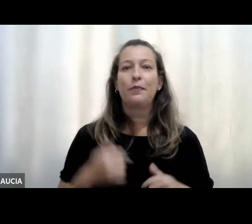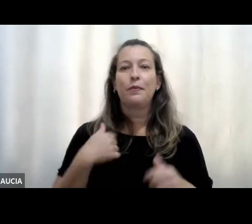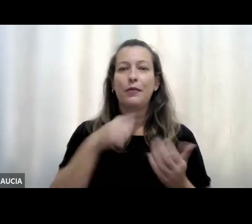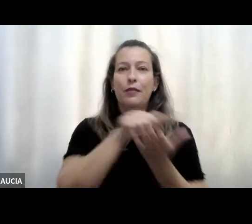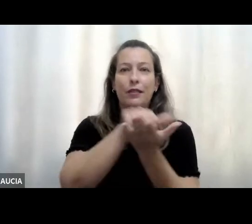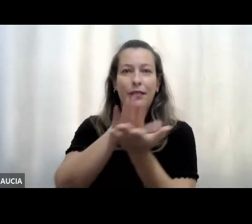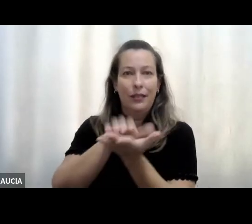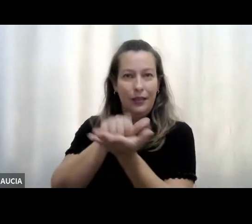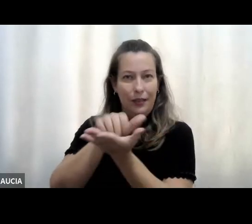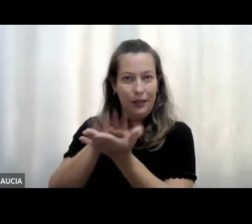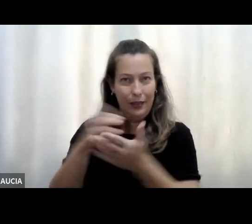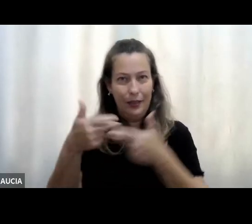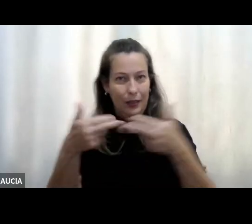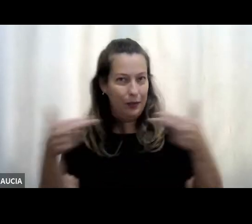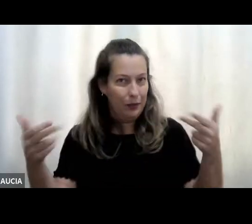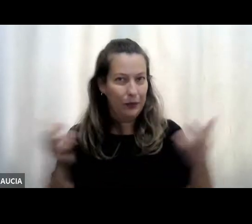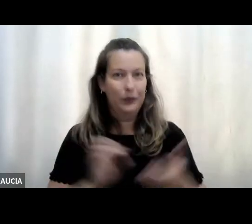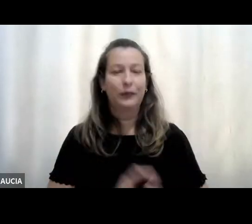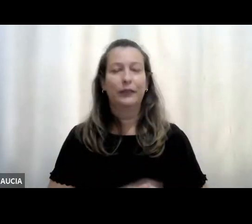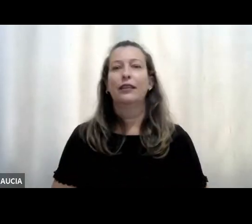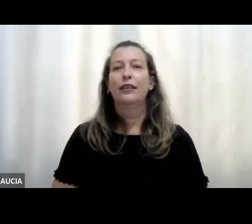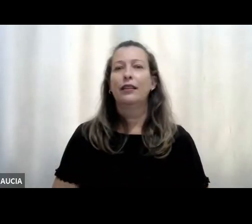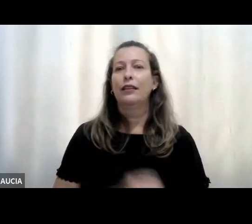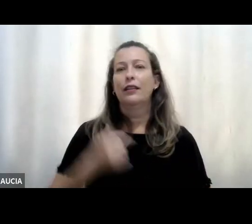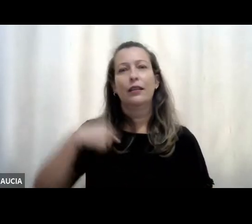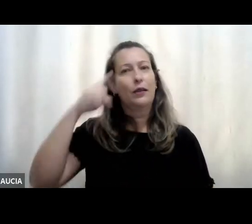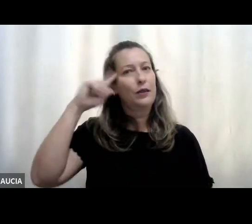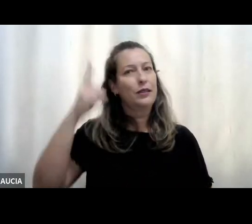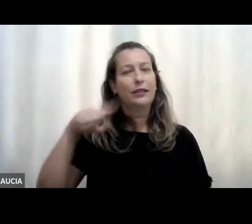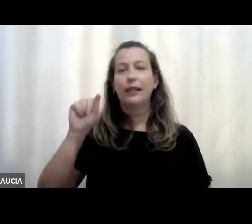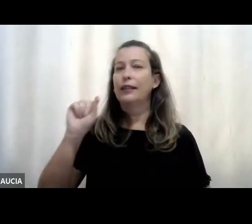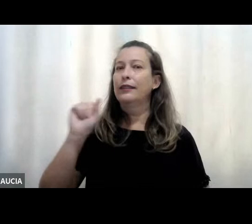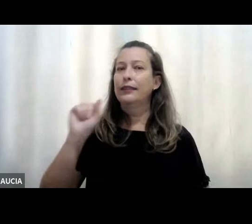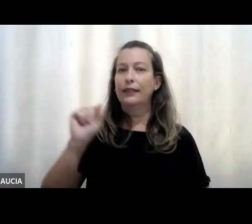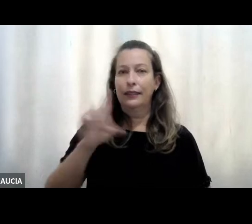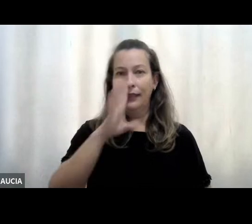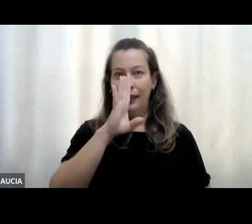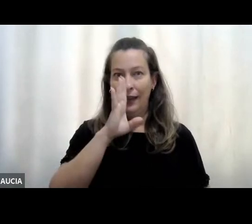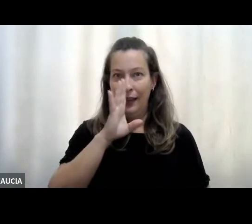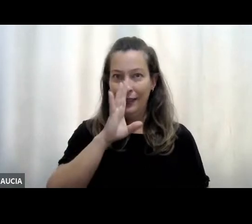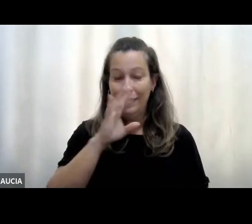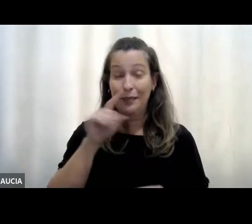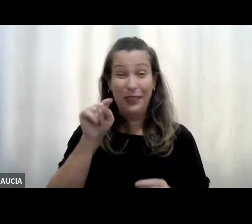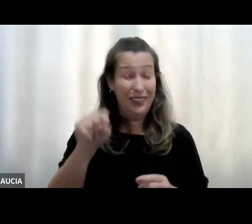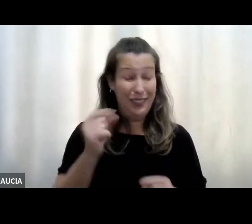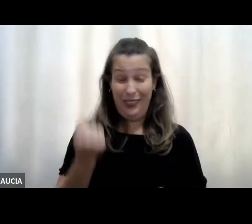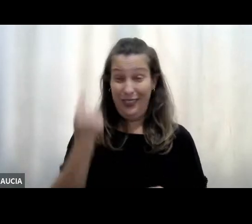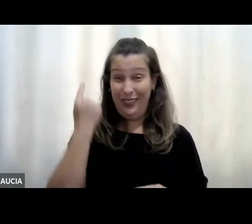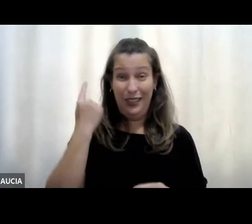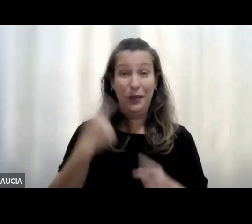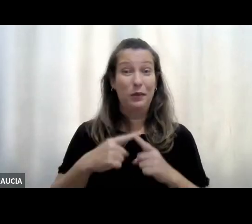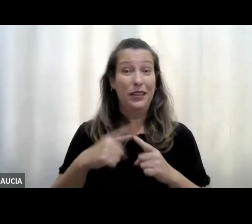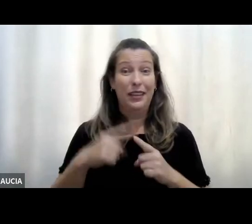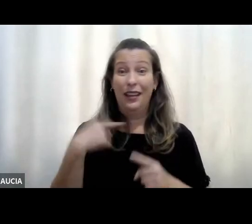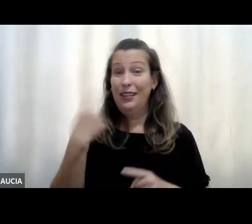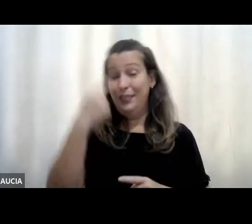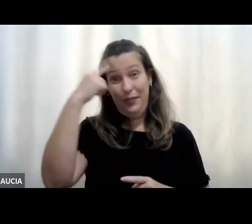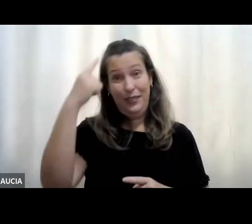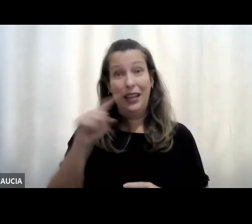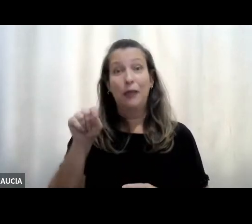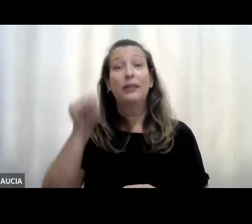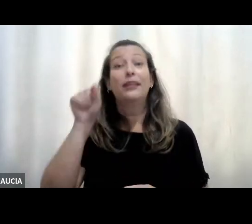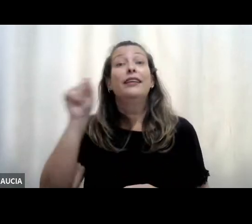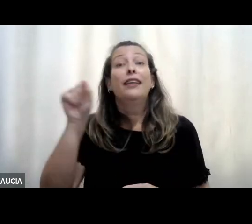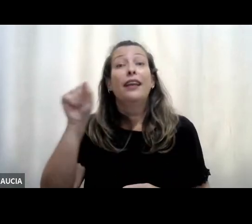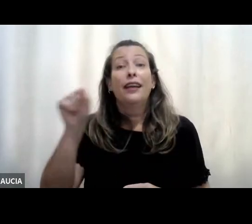coisinhas aqui. Eu não sei quem está assistindo, esse negócio é muito estranho, né? Porque a gente não sabe quem está vendo a gente